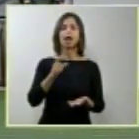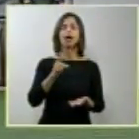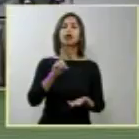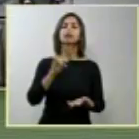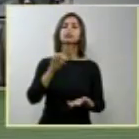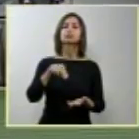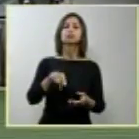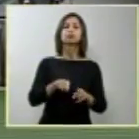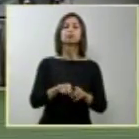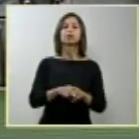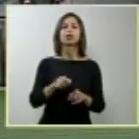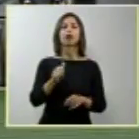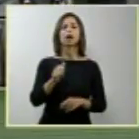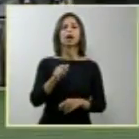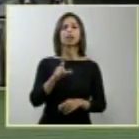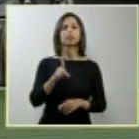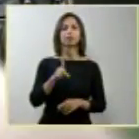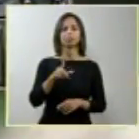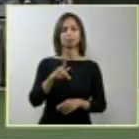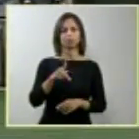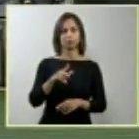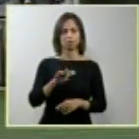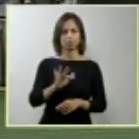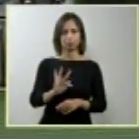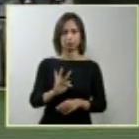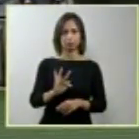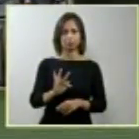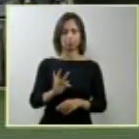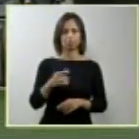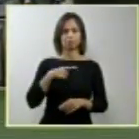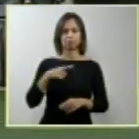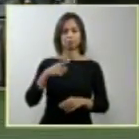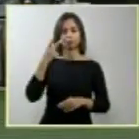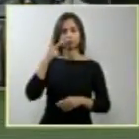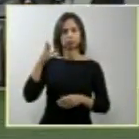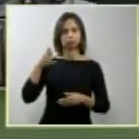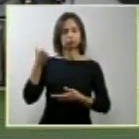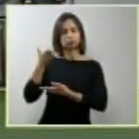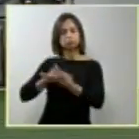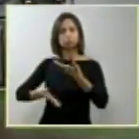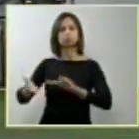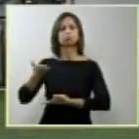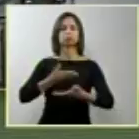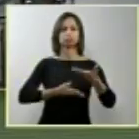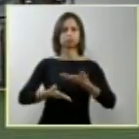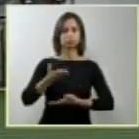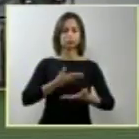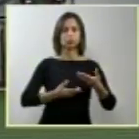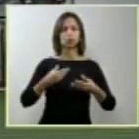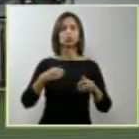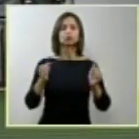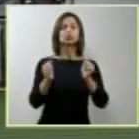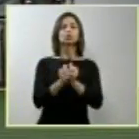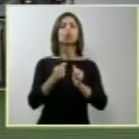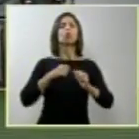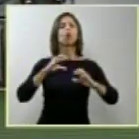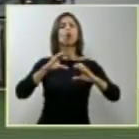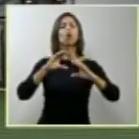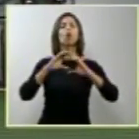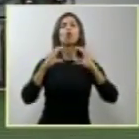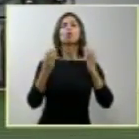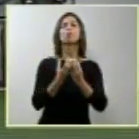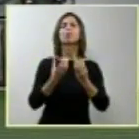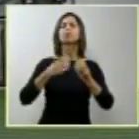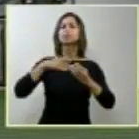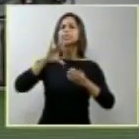na ADPF. Esta relação de interlocução com a comunidade científica, com